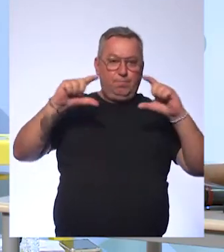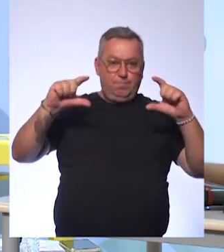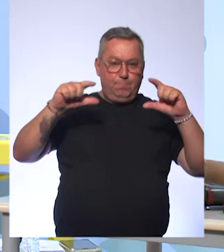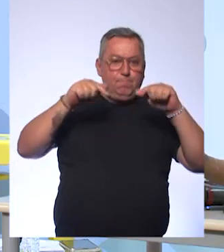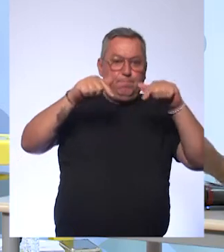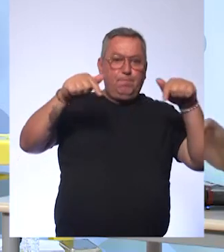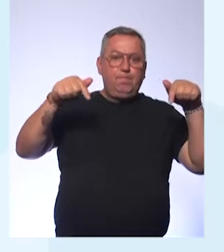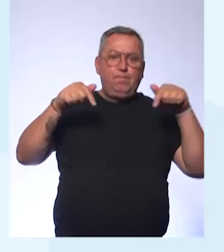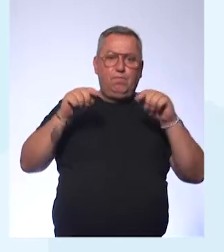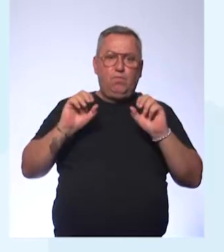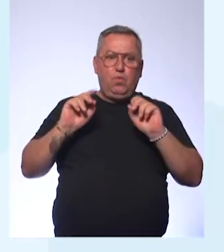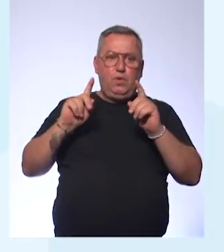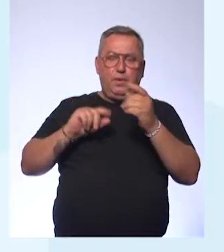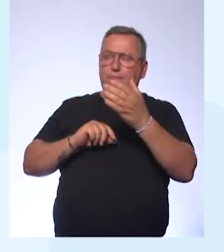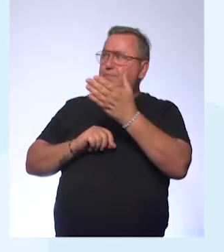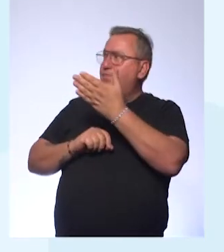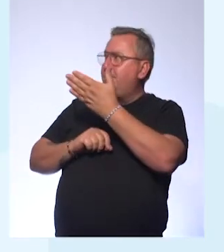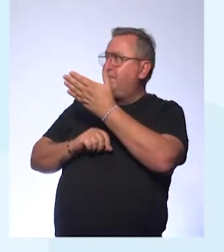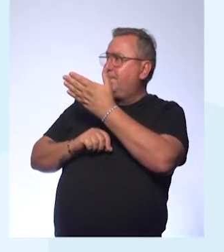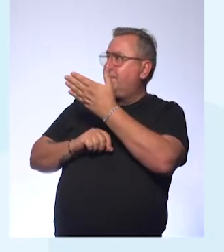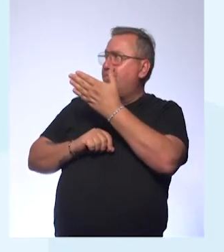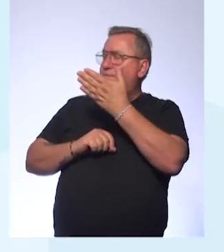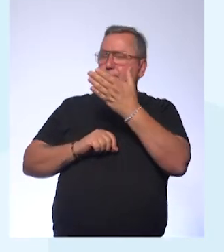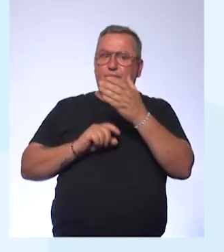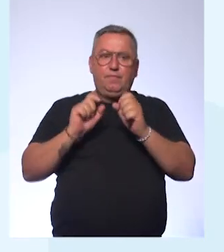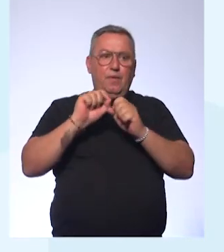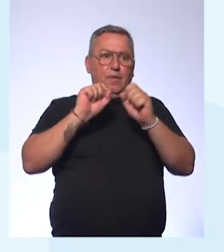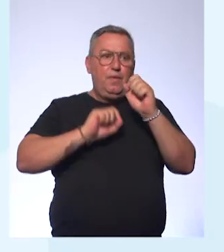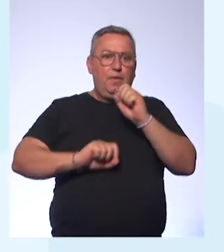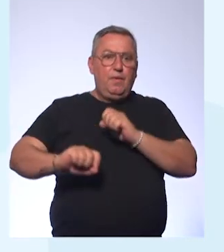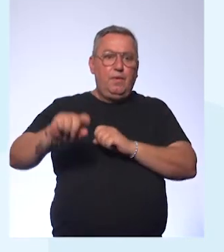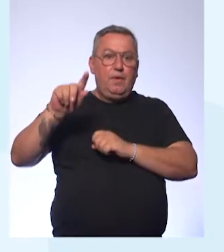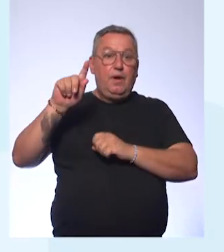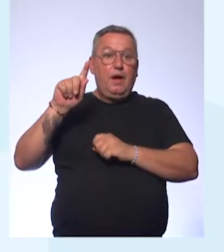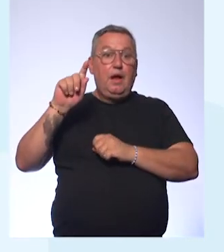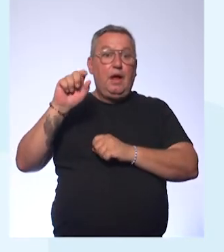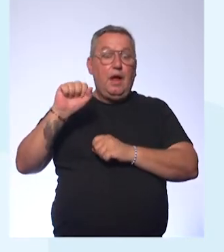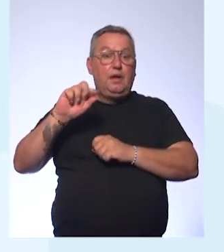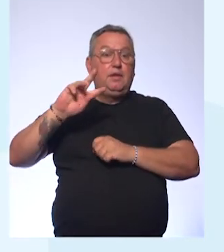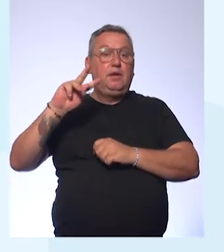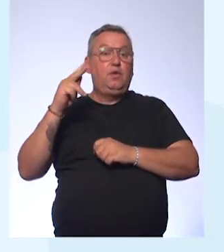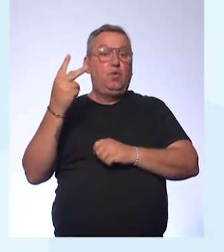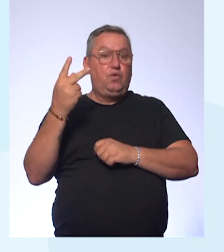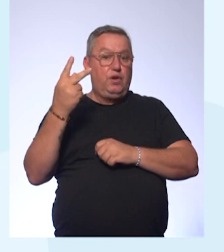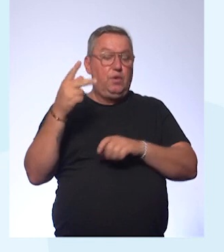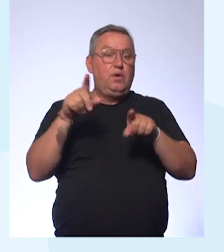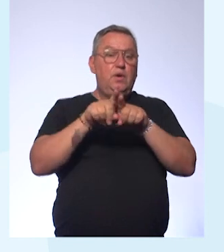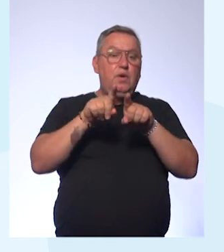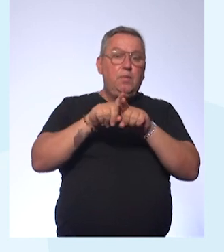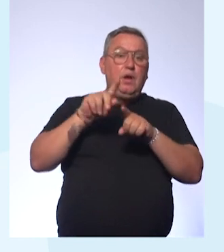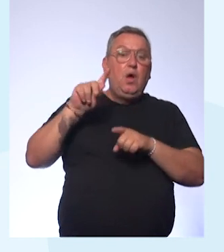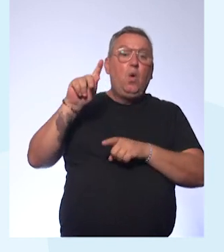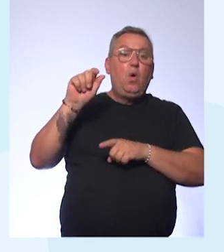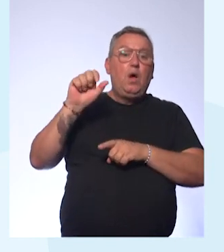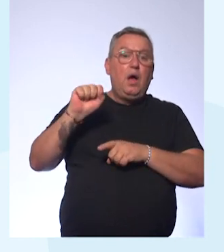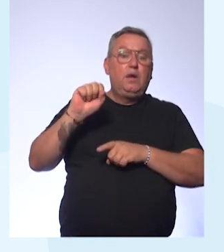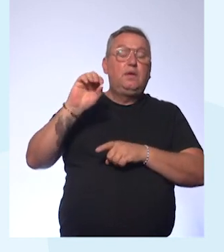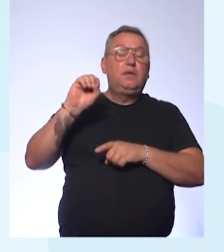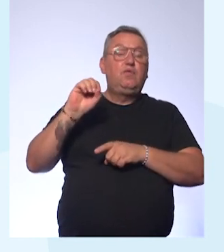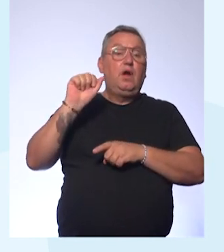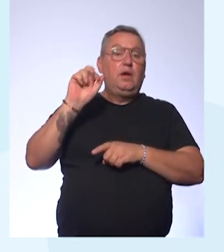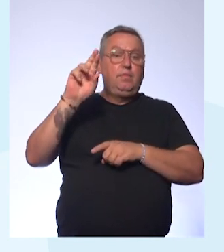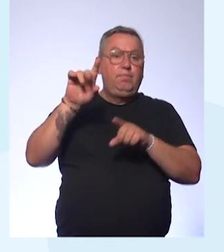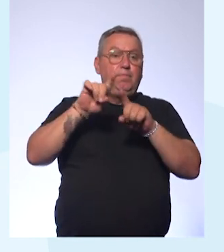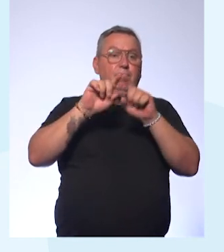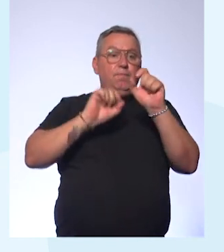química, ok, que é formada pelo gás de hidrogênio e pelo gás de oxigênio, que vai